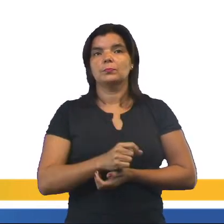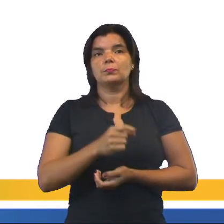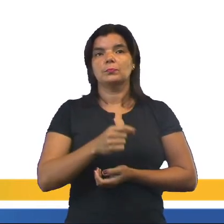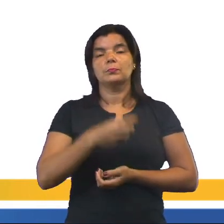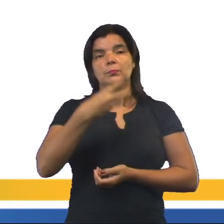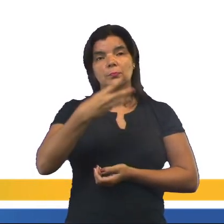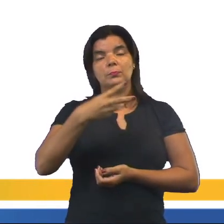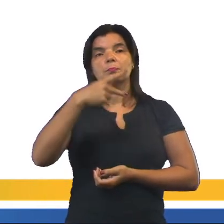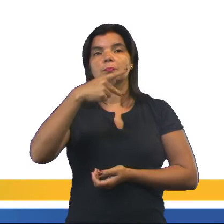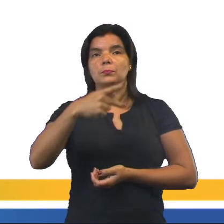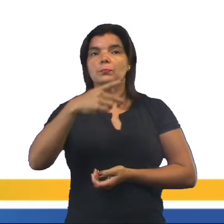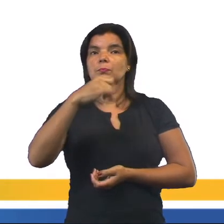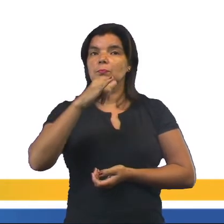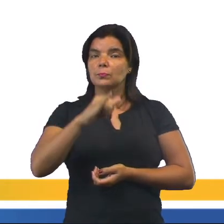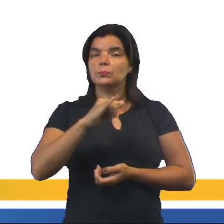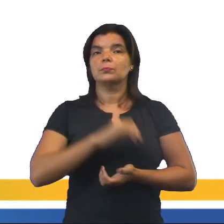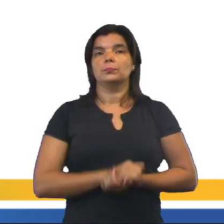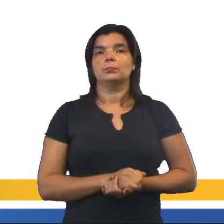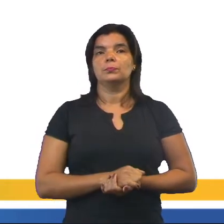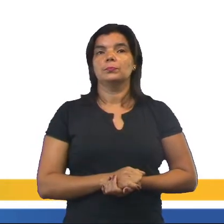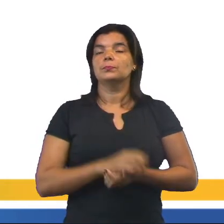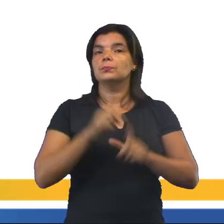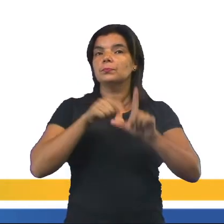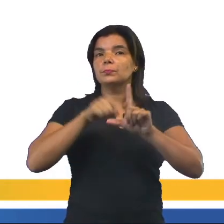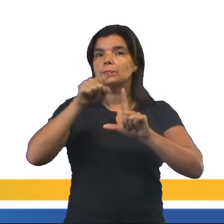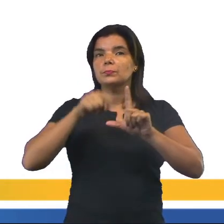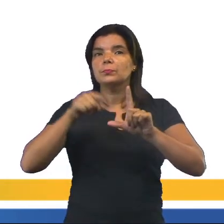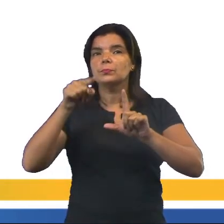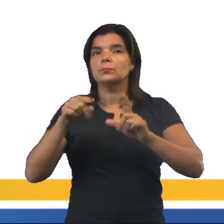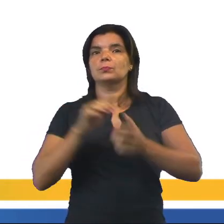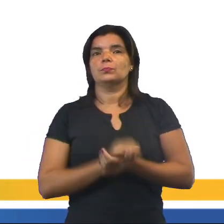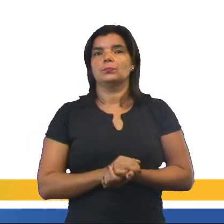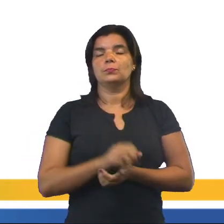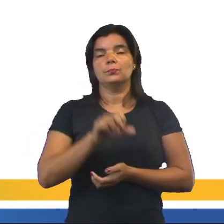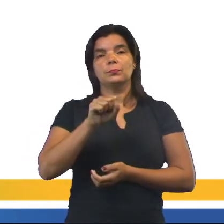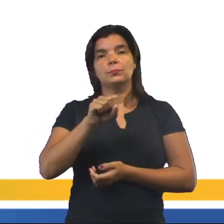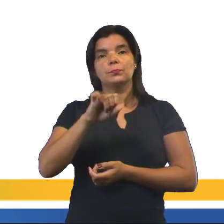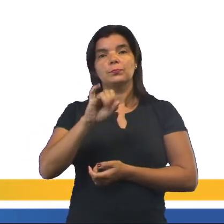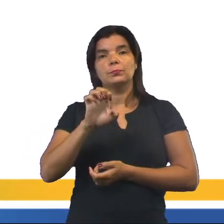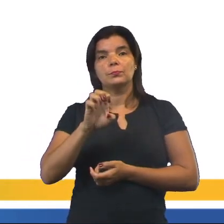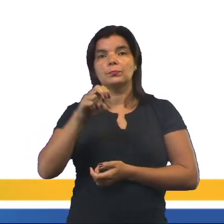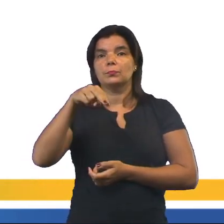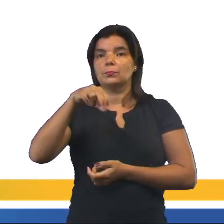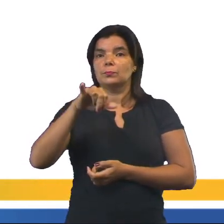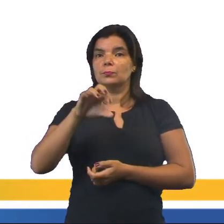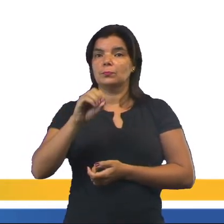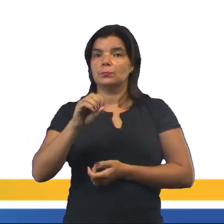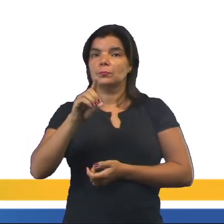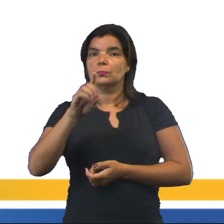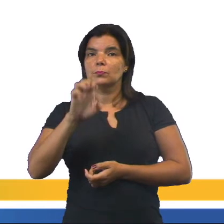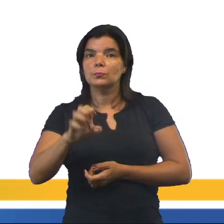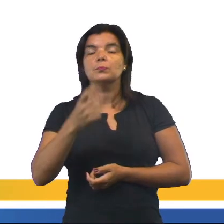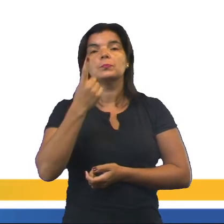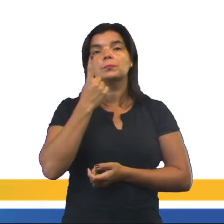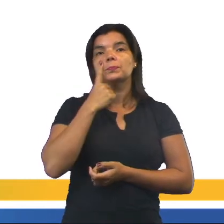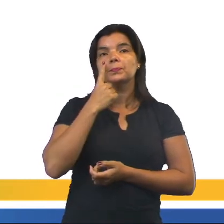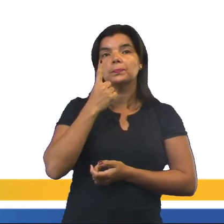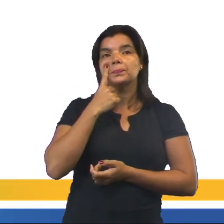e 3π. Esse gráfico é chamado de sinoide. Observe